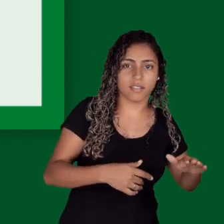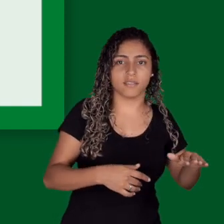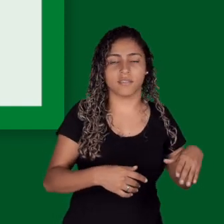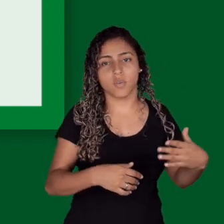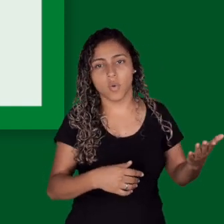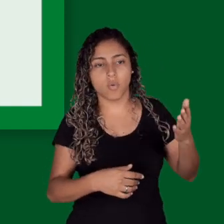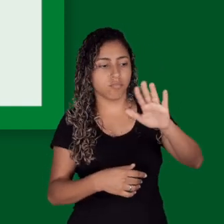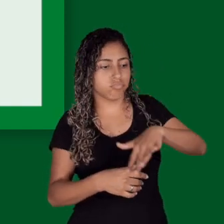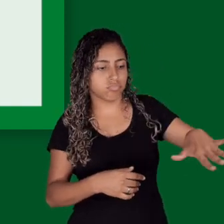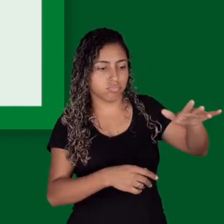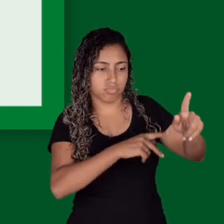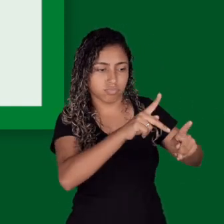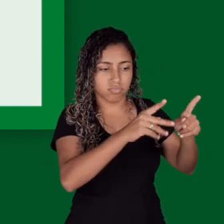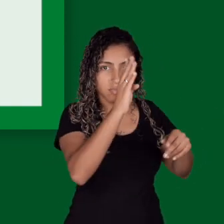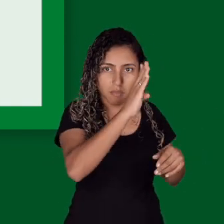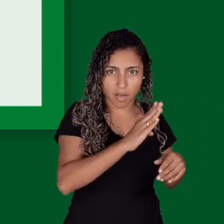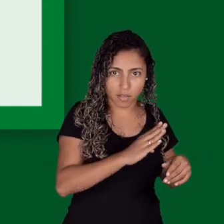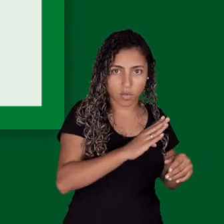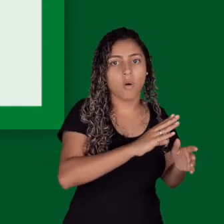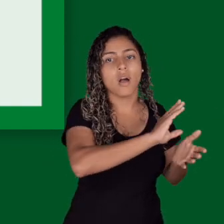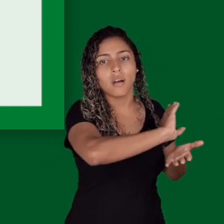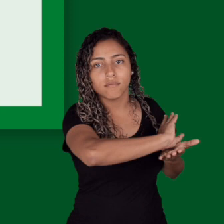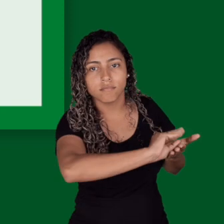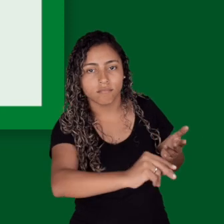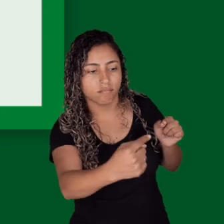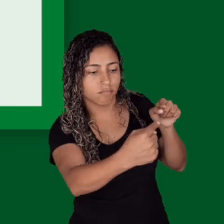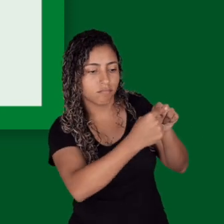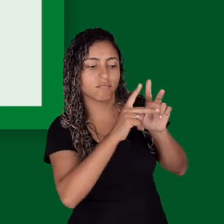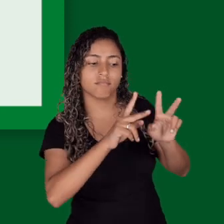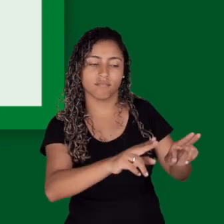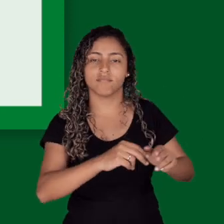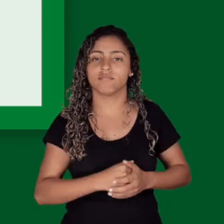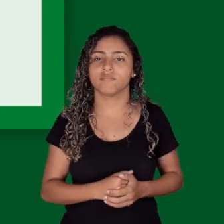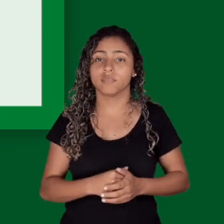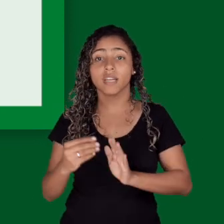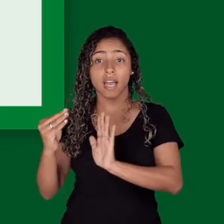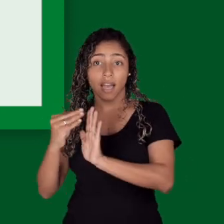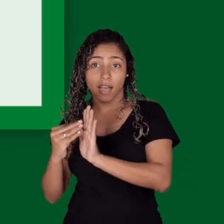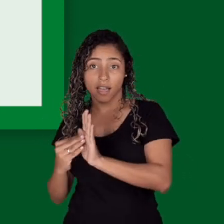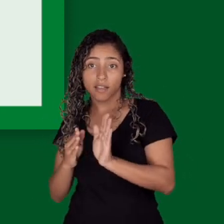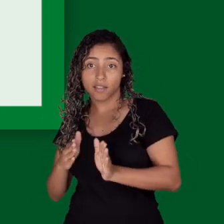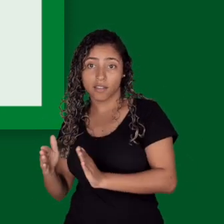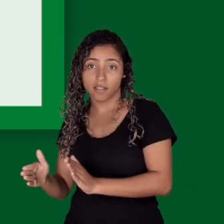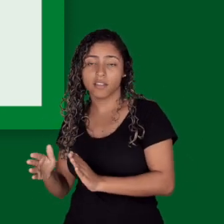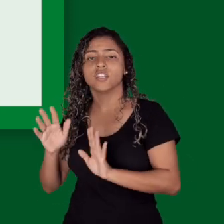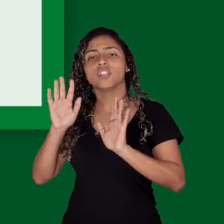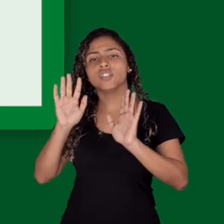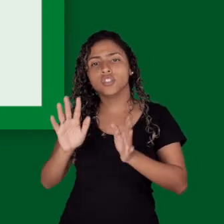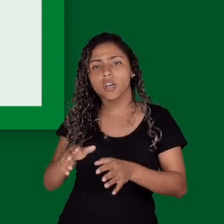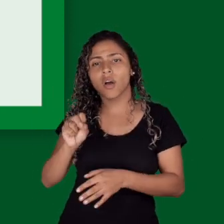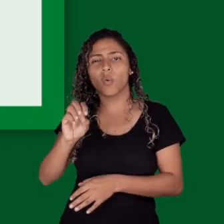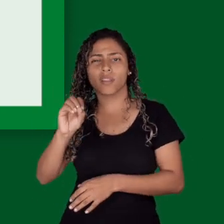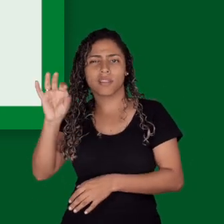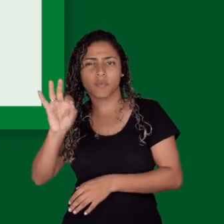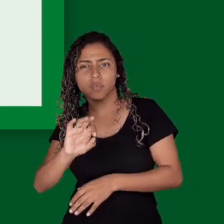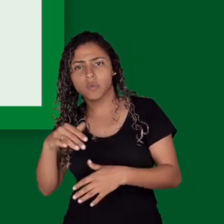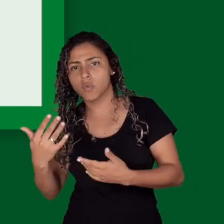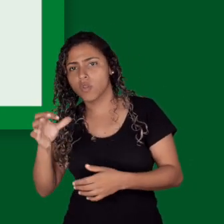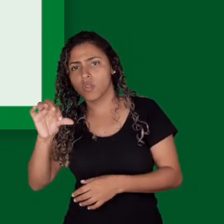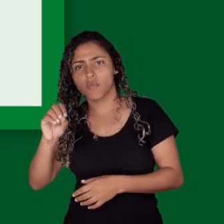tem os nossos cardápios, eles já são de alimentos, 80 a 90% são de